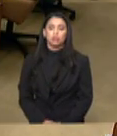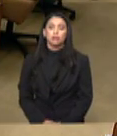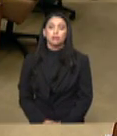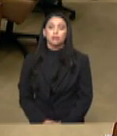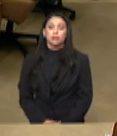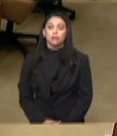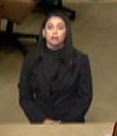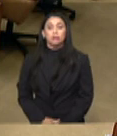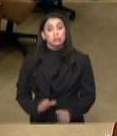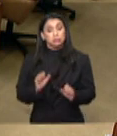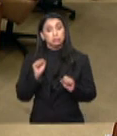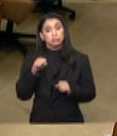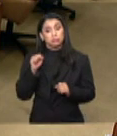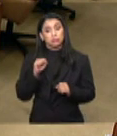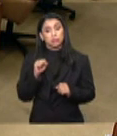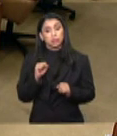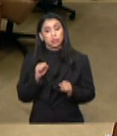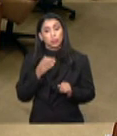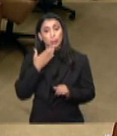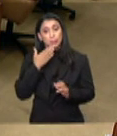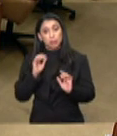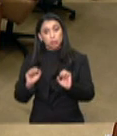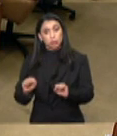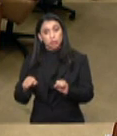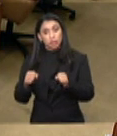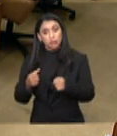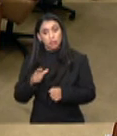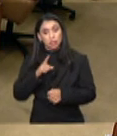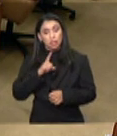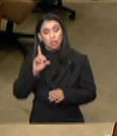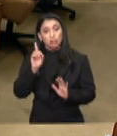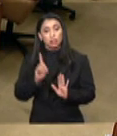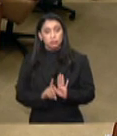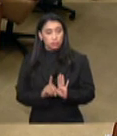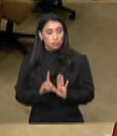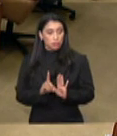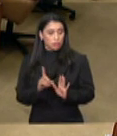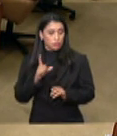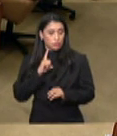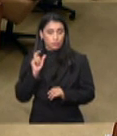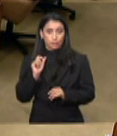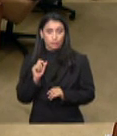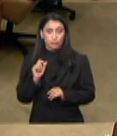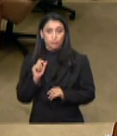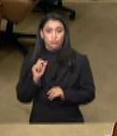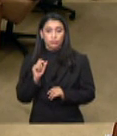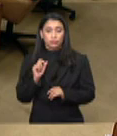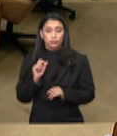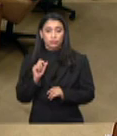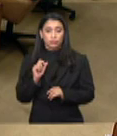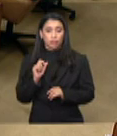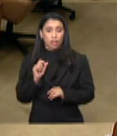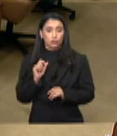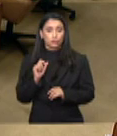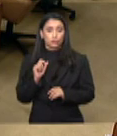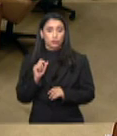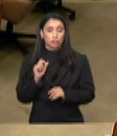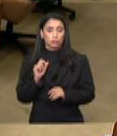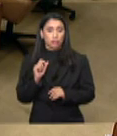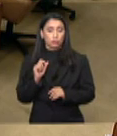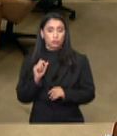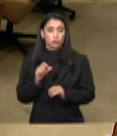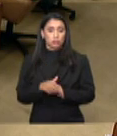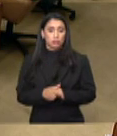Havendo pedido expresso da defesa, os réus têm direito... No momento processual adequado. A gente já diz qual é o momento adequado.